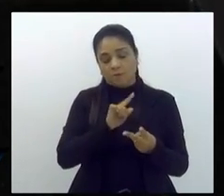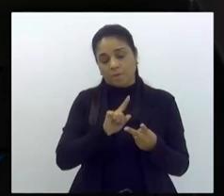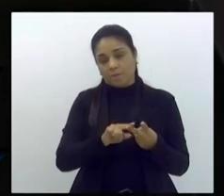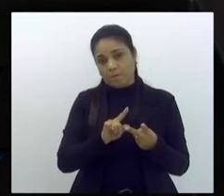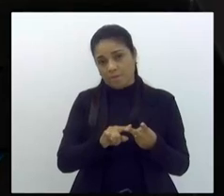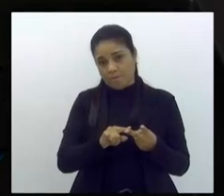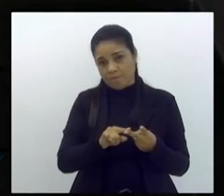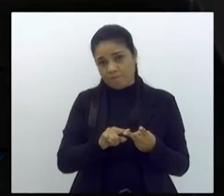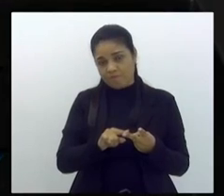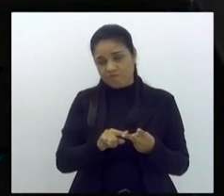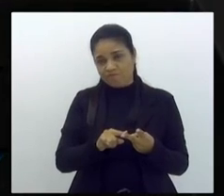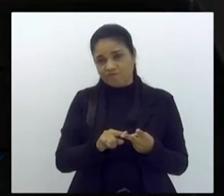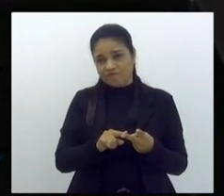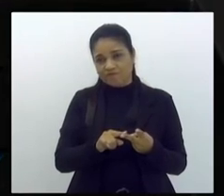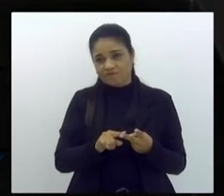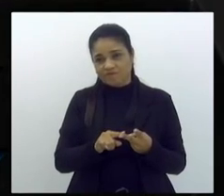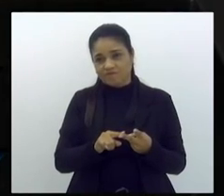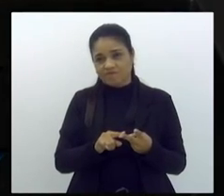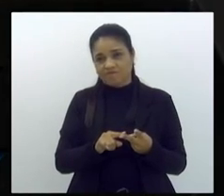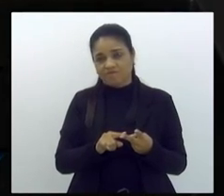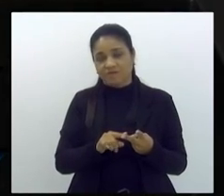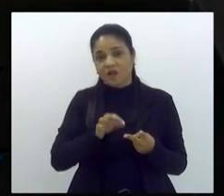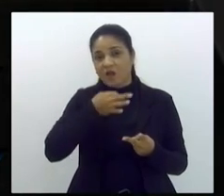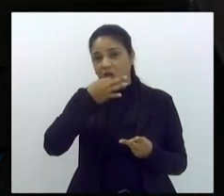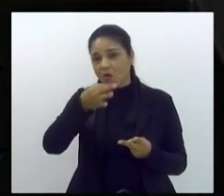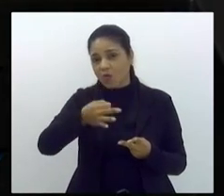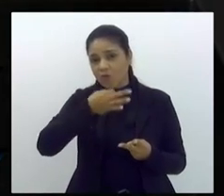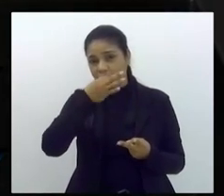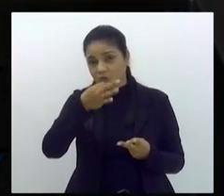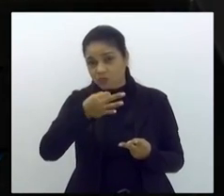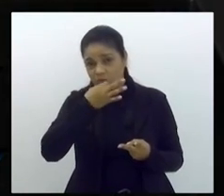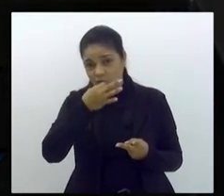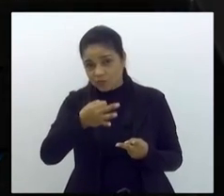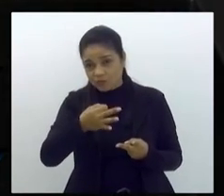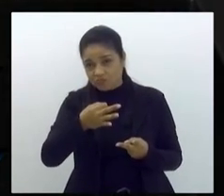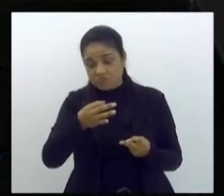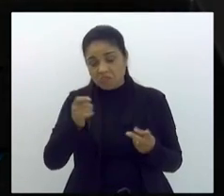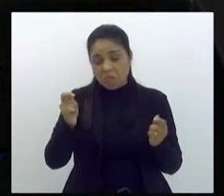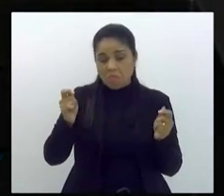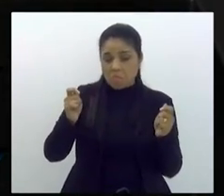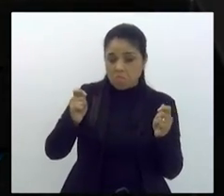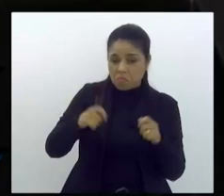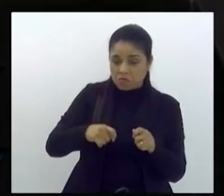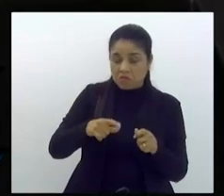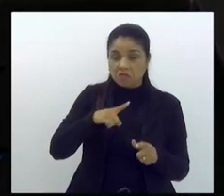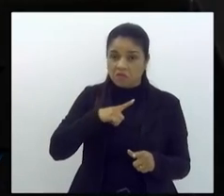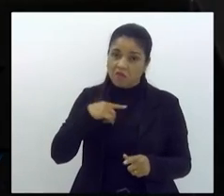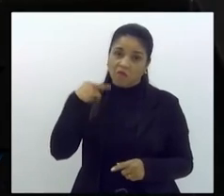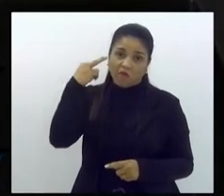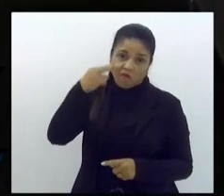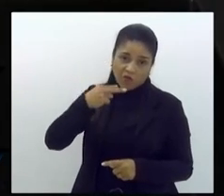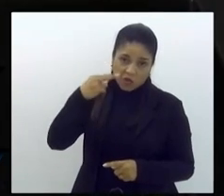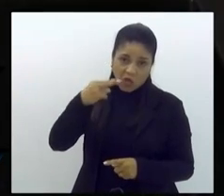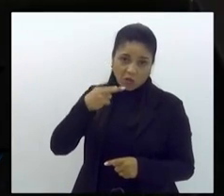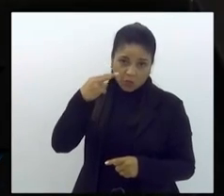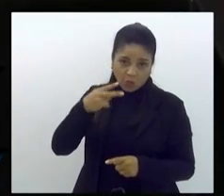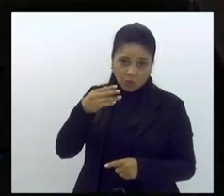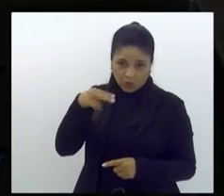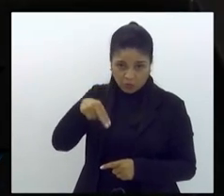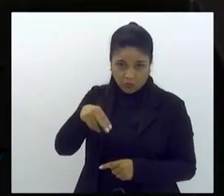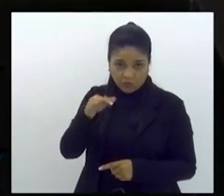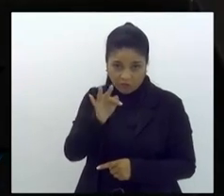nós temos que aqui traçar argumentaram de que poderia inclusive teve até um vereador local que fez